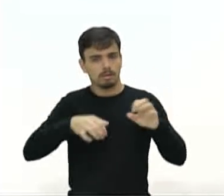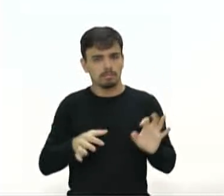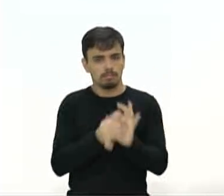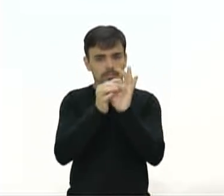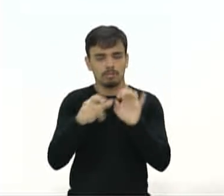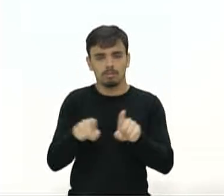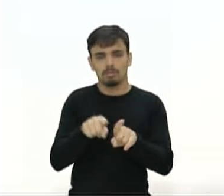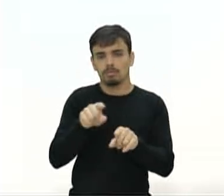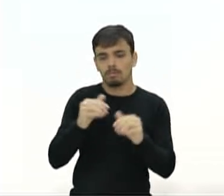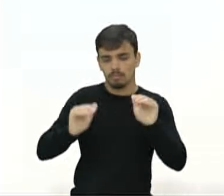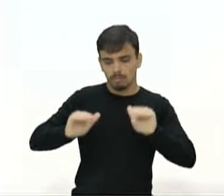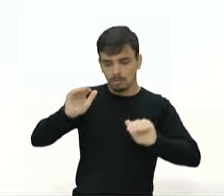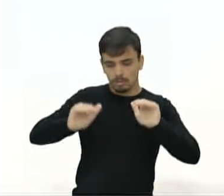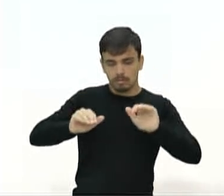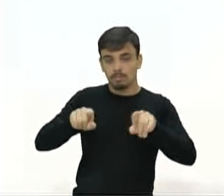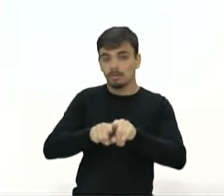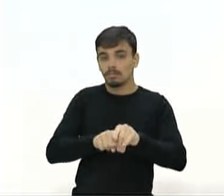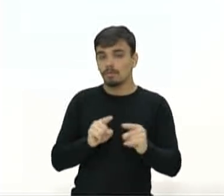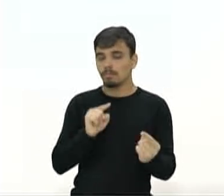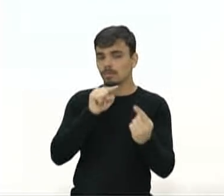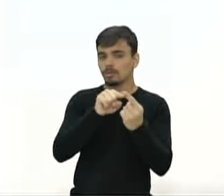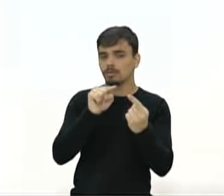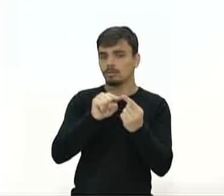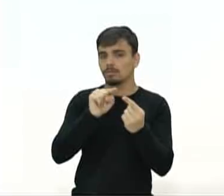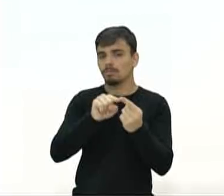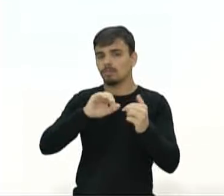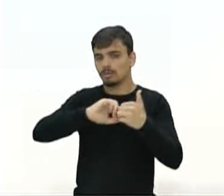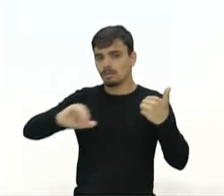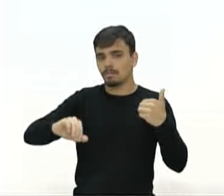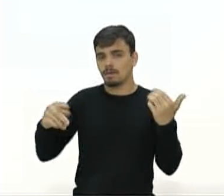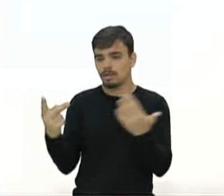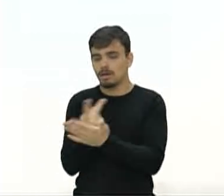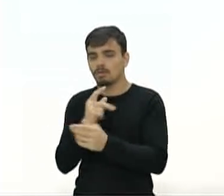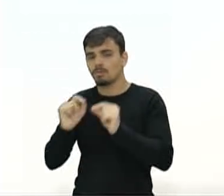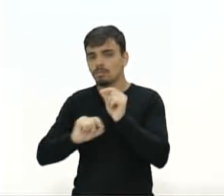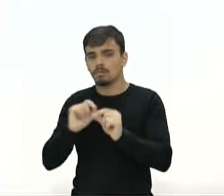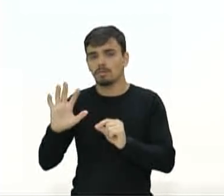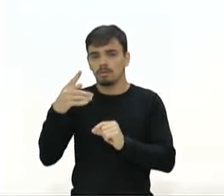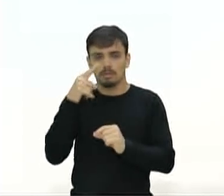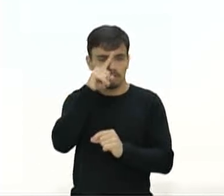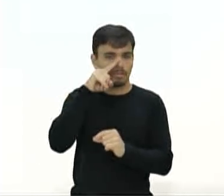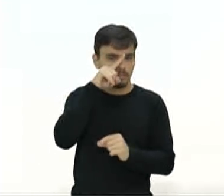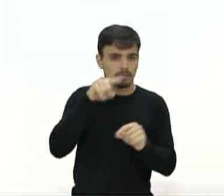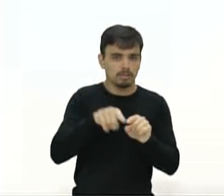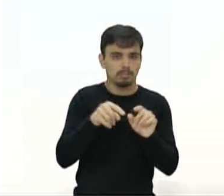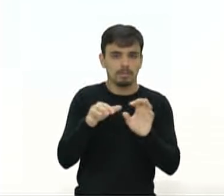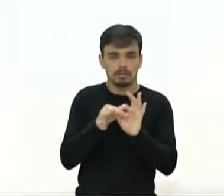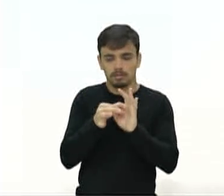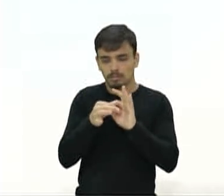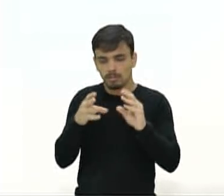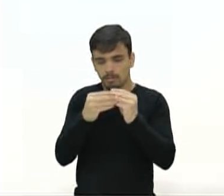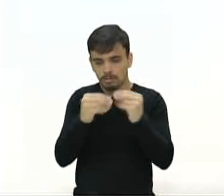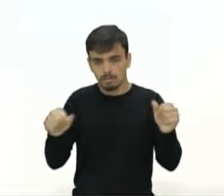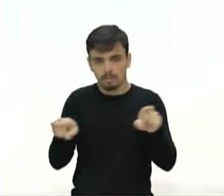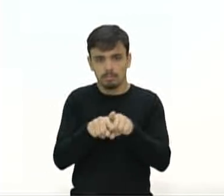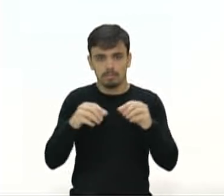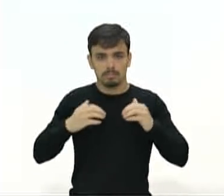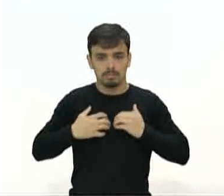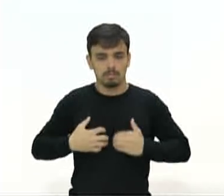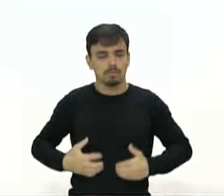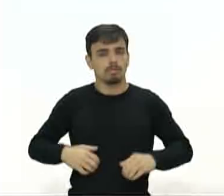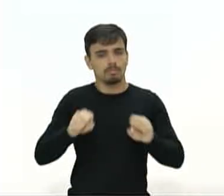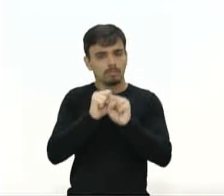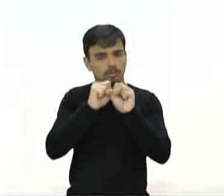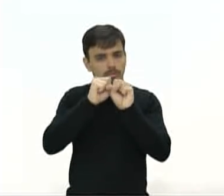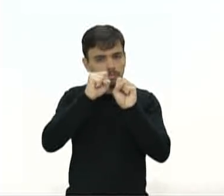estabelecer um novo equilíbrio. Se a função da divisão do trabalho falha, a anomia e o perigo da desintegração ameaça todo o corpo social.